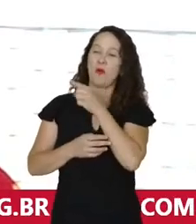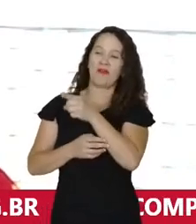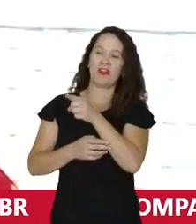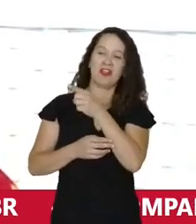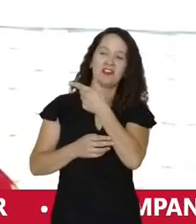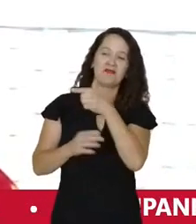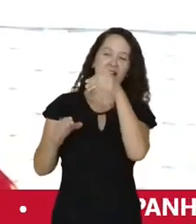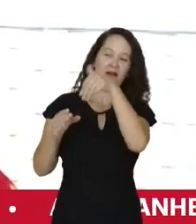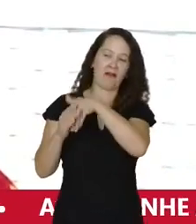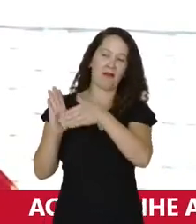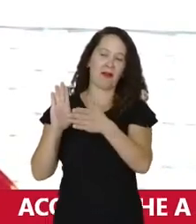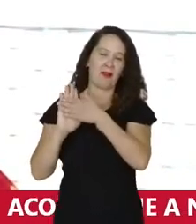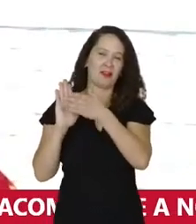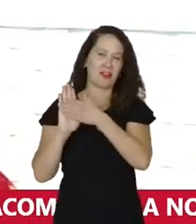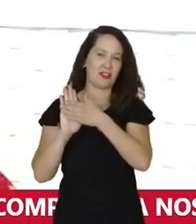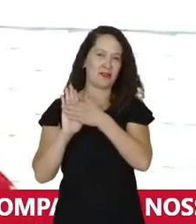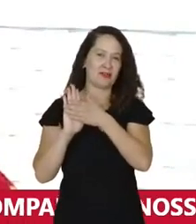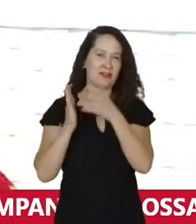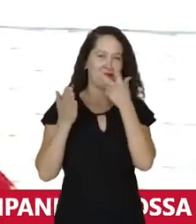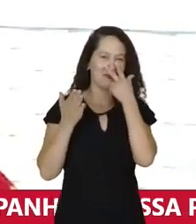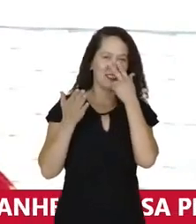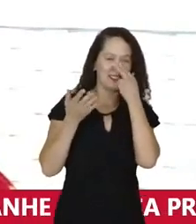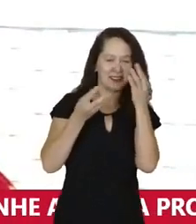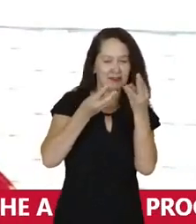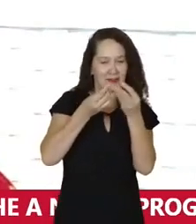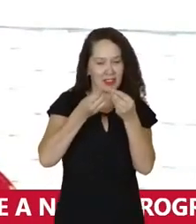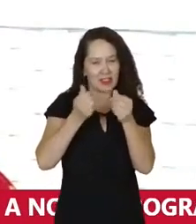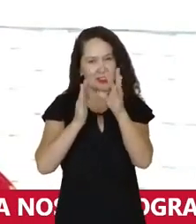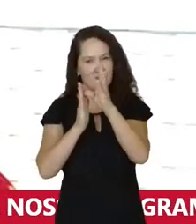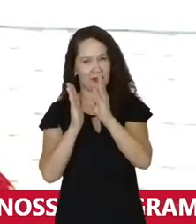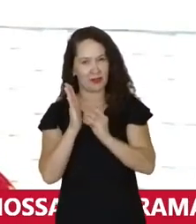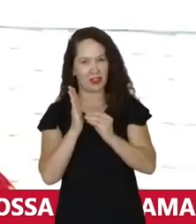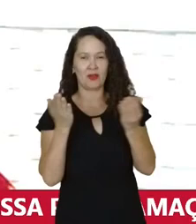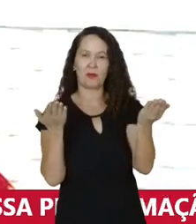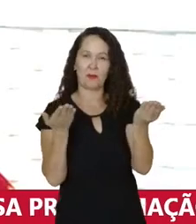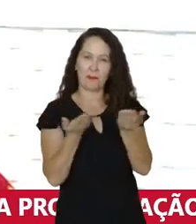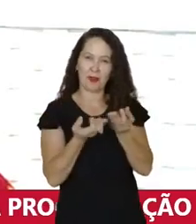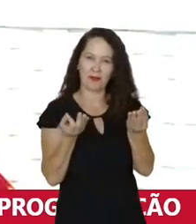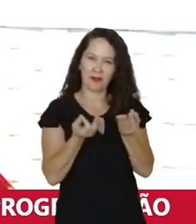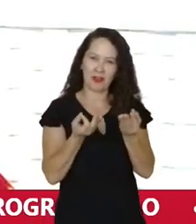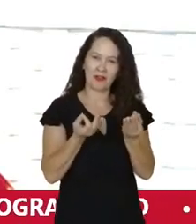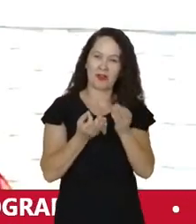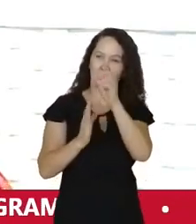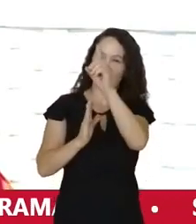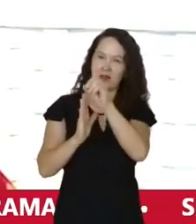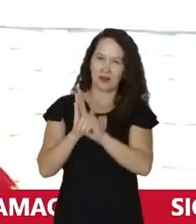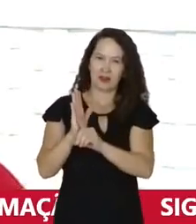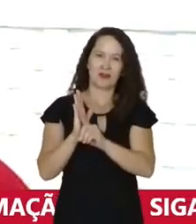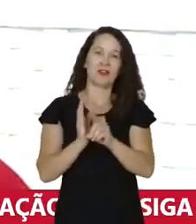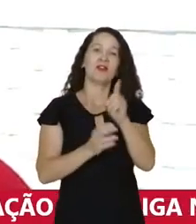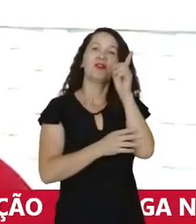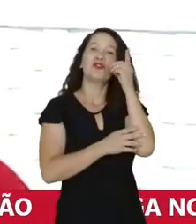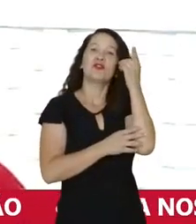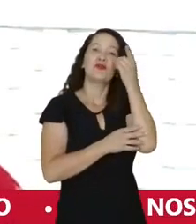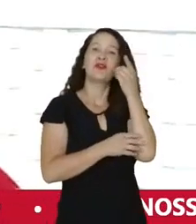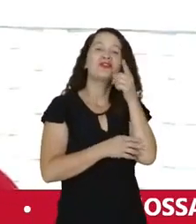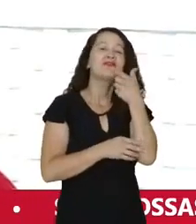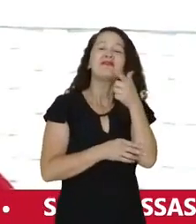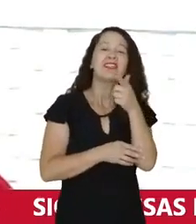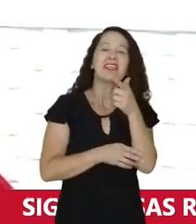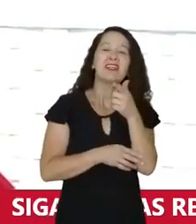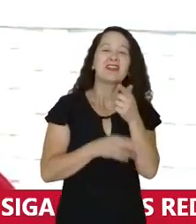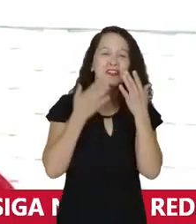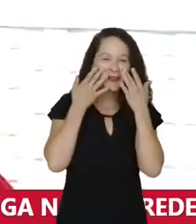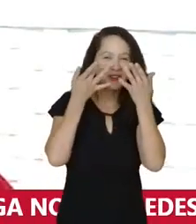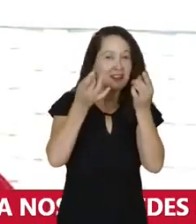uma desestabilização daquele modelo ideal de político que nós estamos mostrando que não cabe. Até